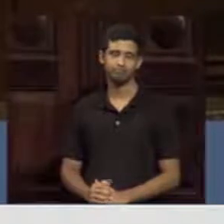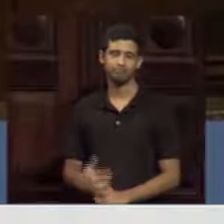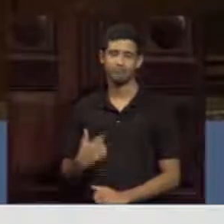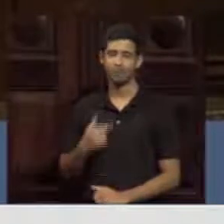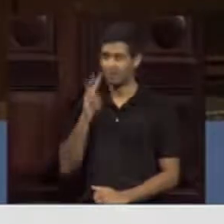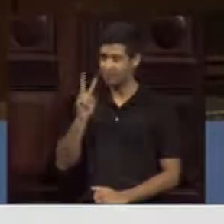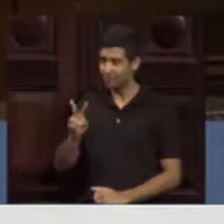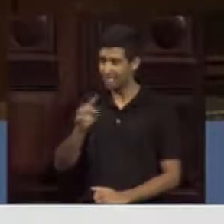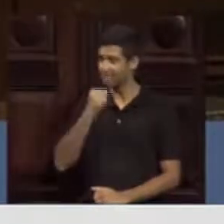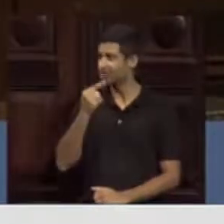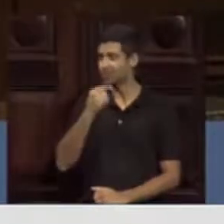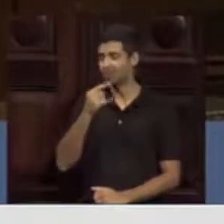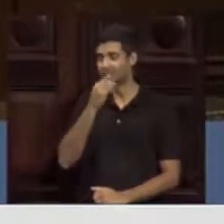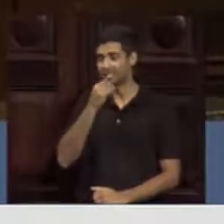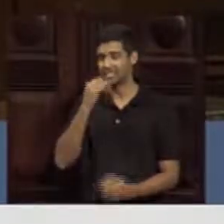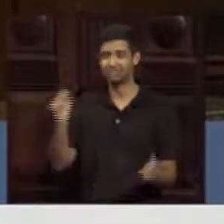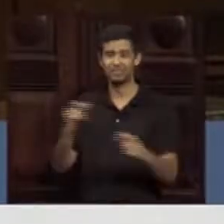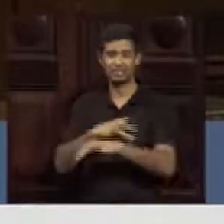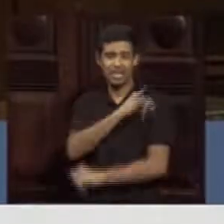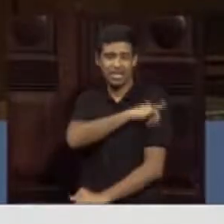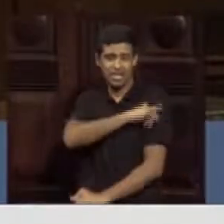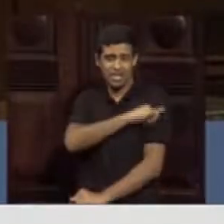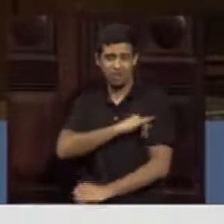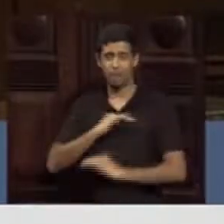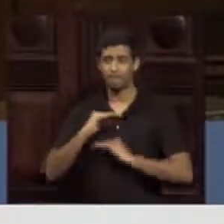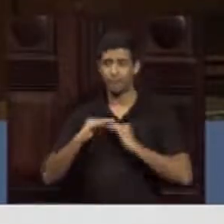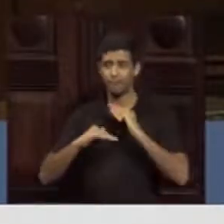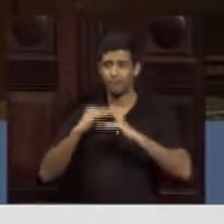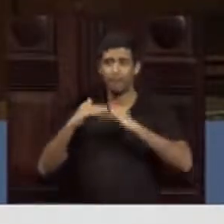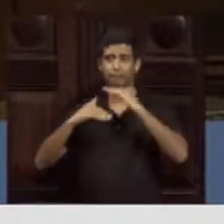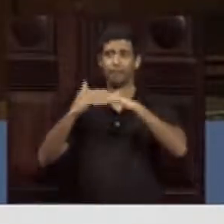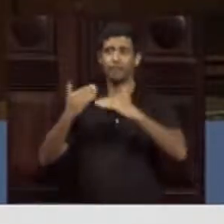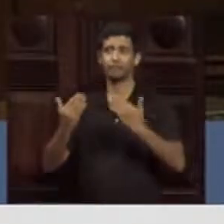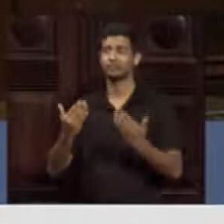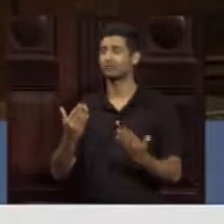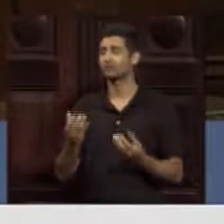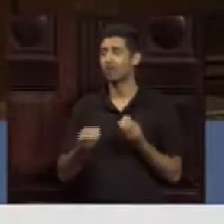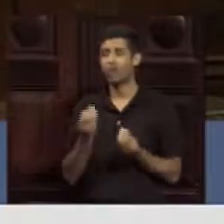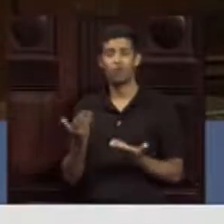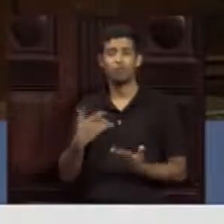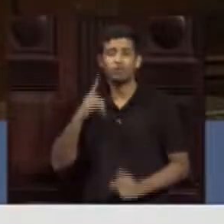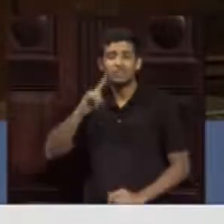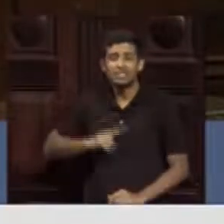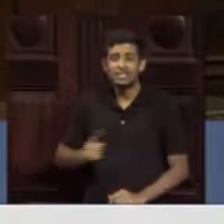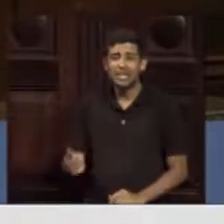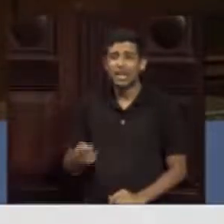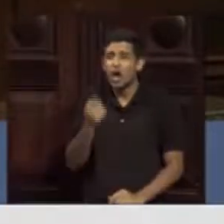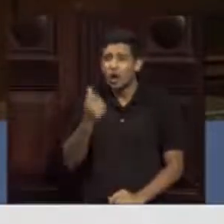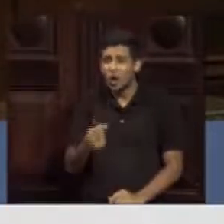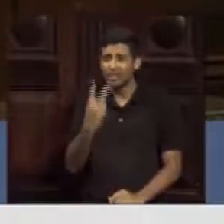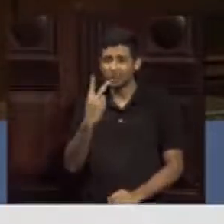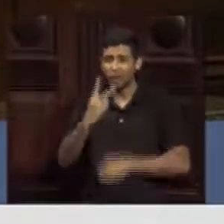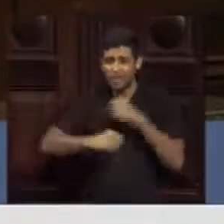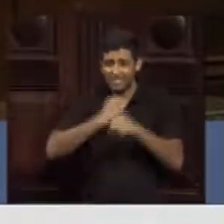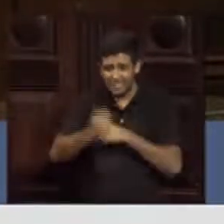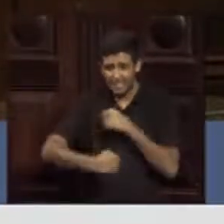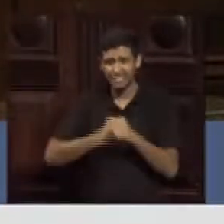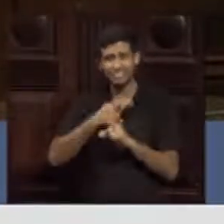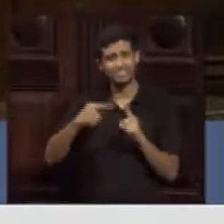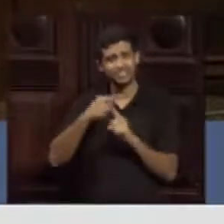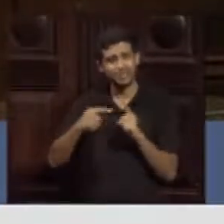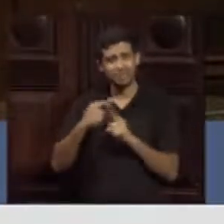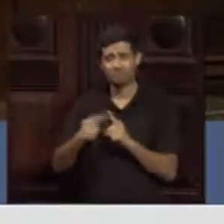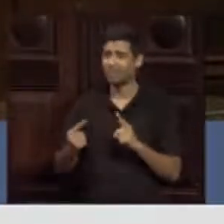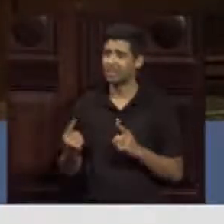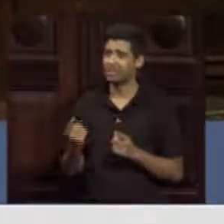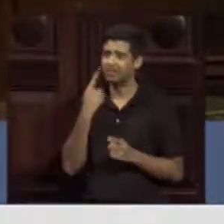nossa cidade possa sobreviver mais quase 2 anos e meio nessa total anarquia que nós